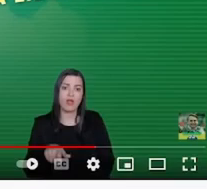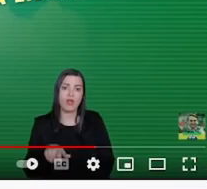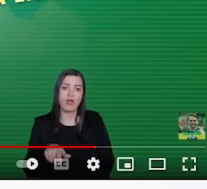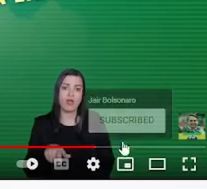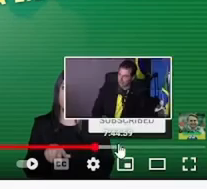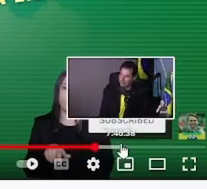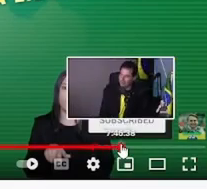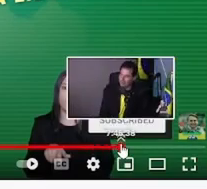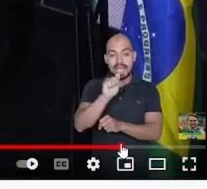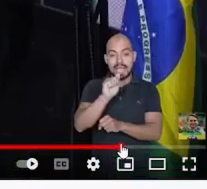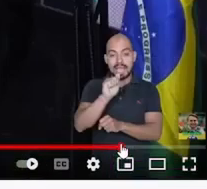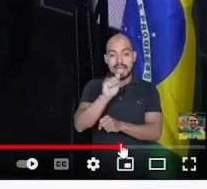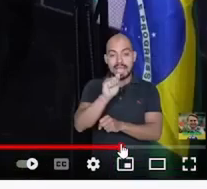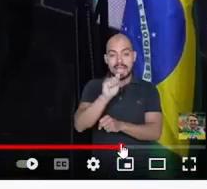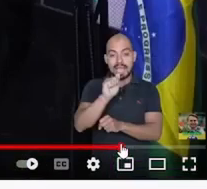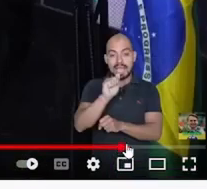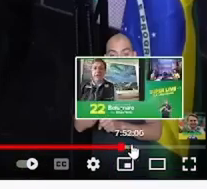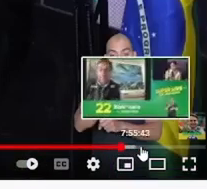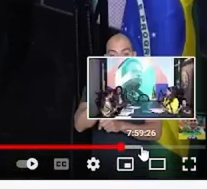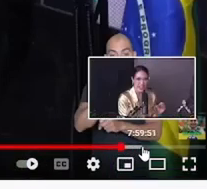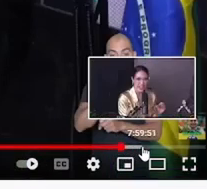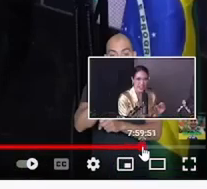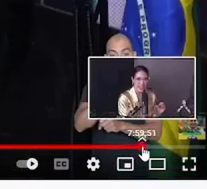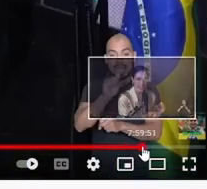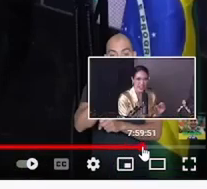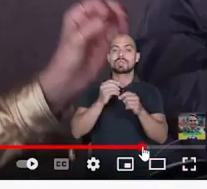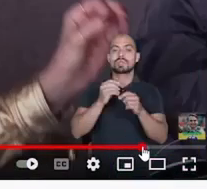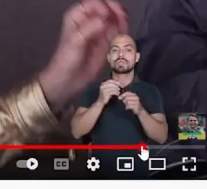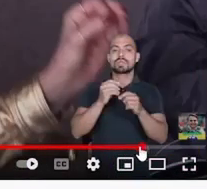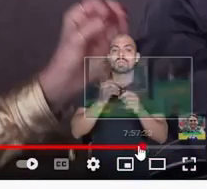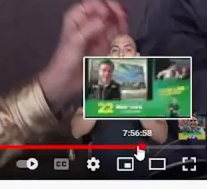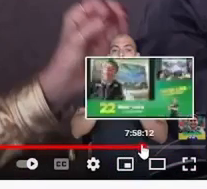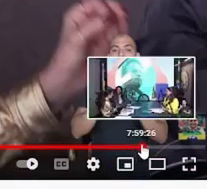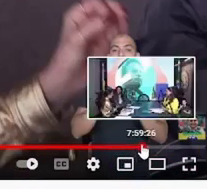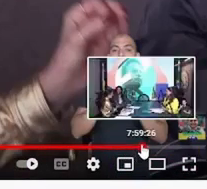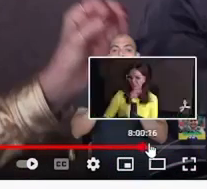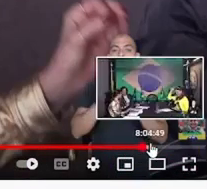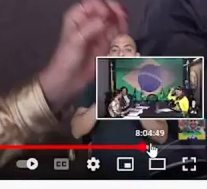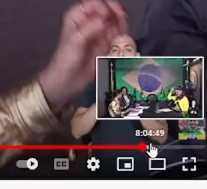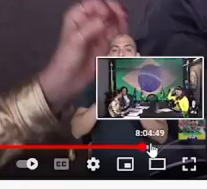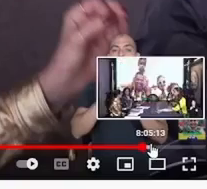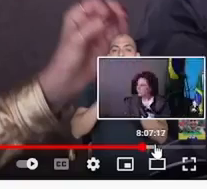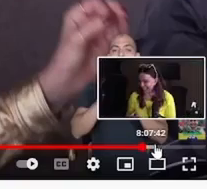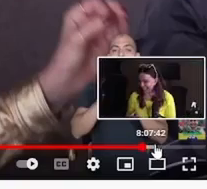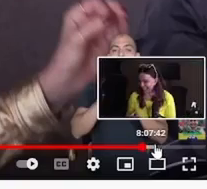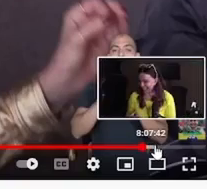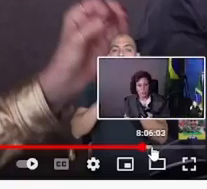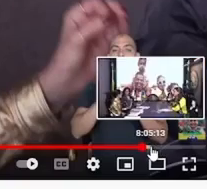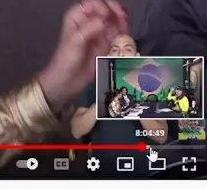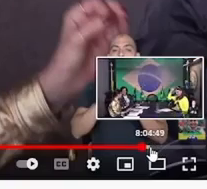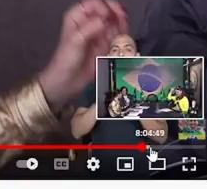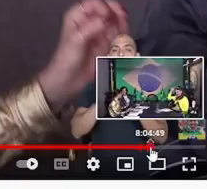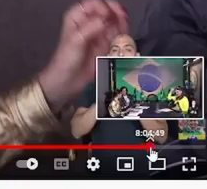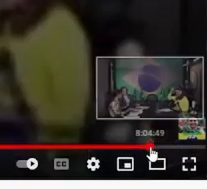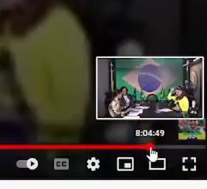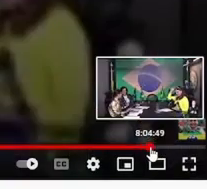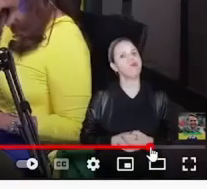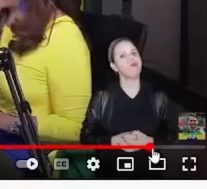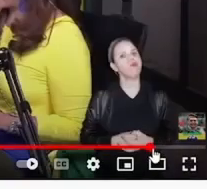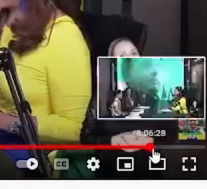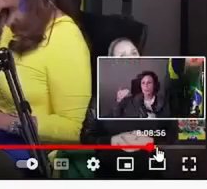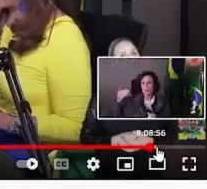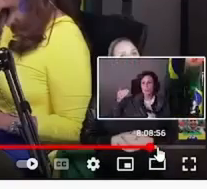Miranda Gilson Machado governo Adolfo sachida tá aqui mas ele já estava há mais tempo tá ele o Adolfo sachida tava desde o início aqui há bastante tempo